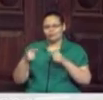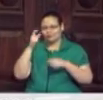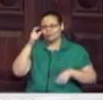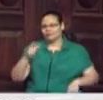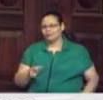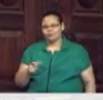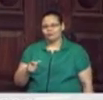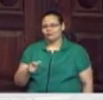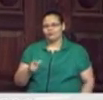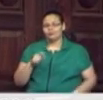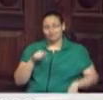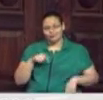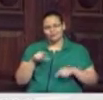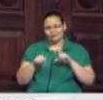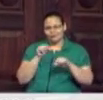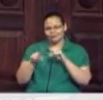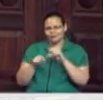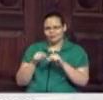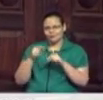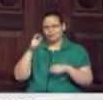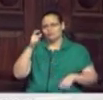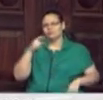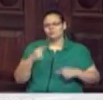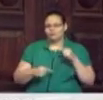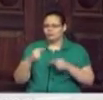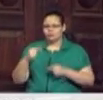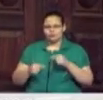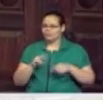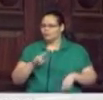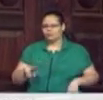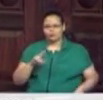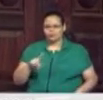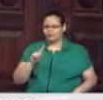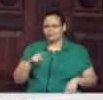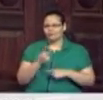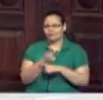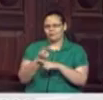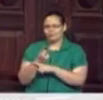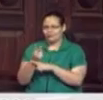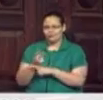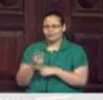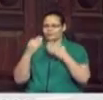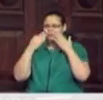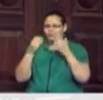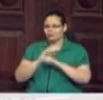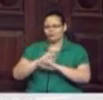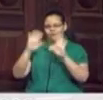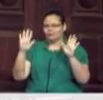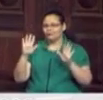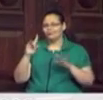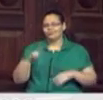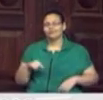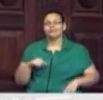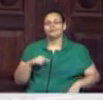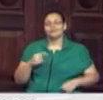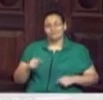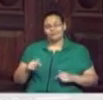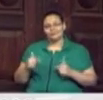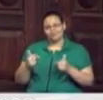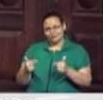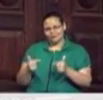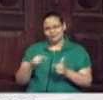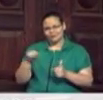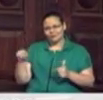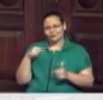que move essas opções políticas não é a busca por transparência. O que move essas